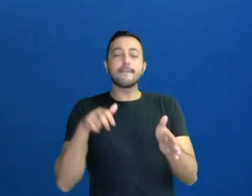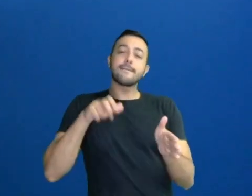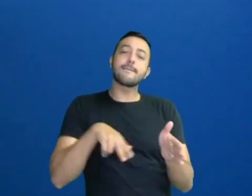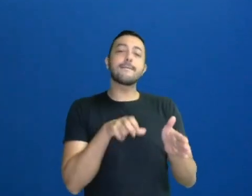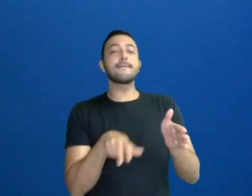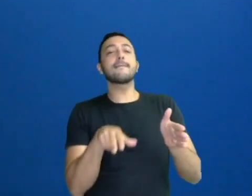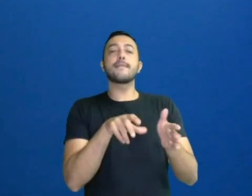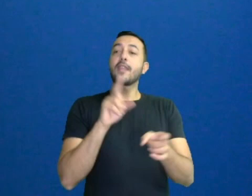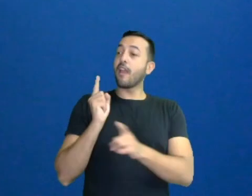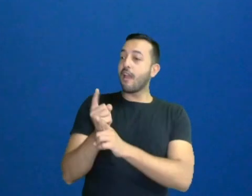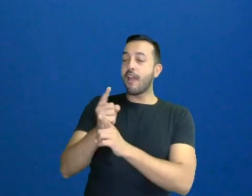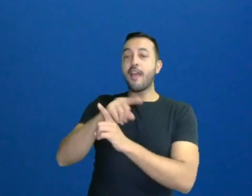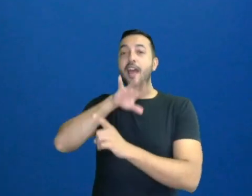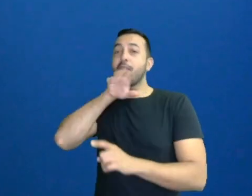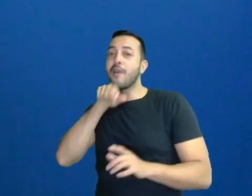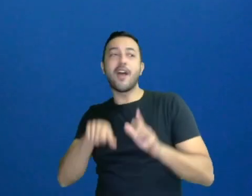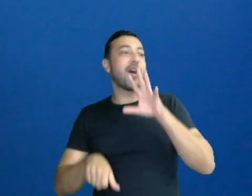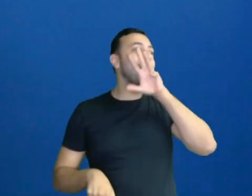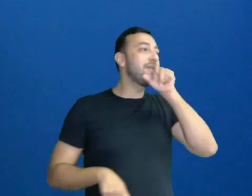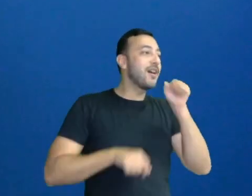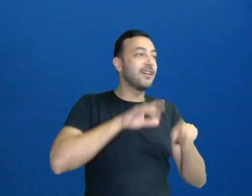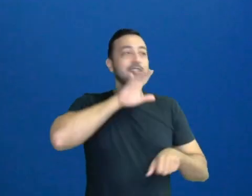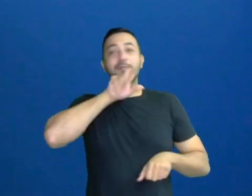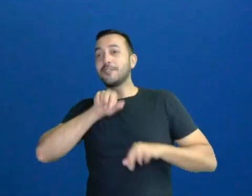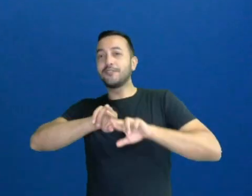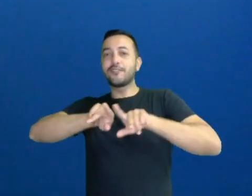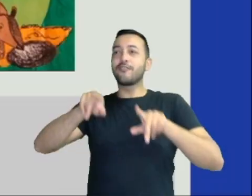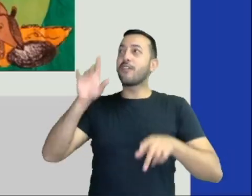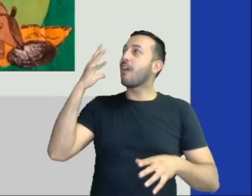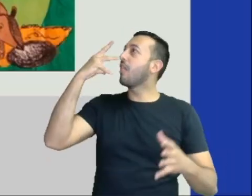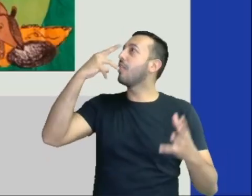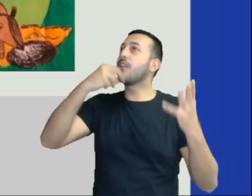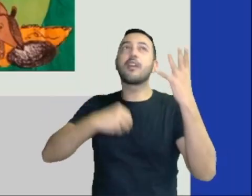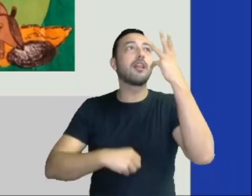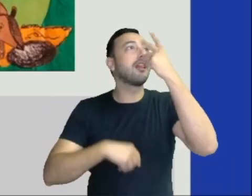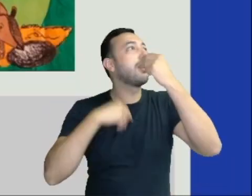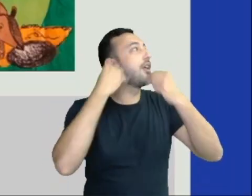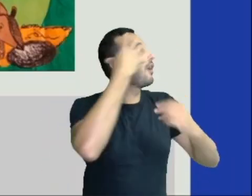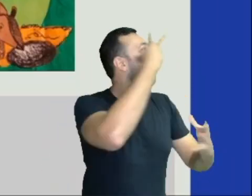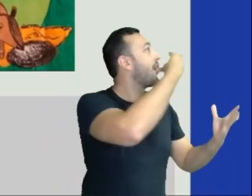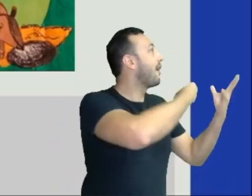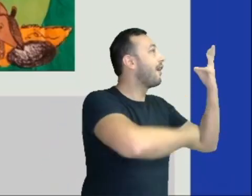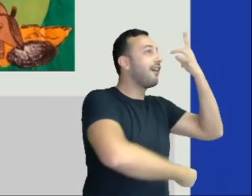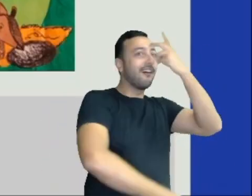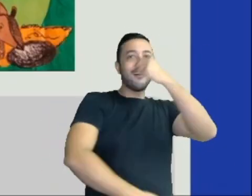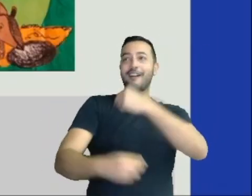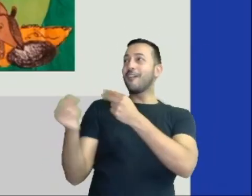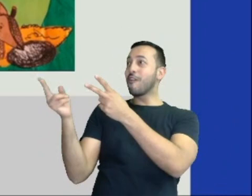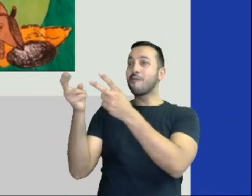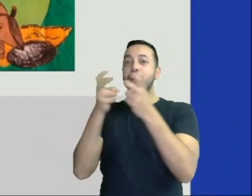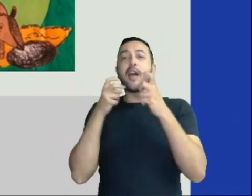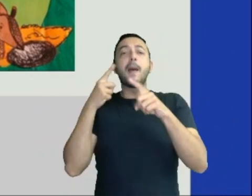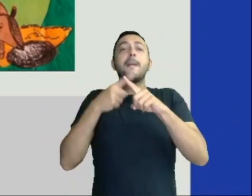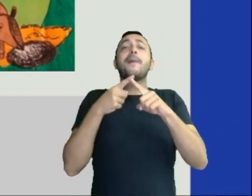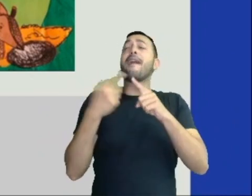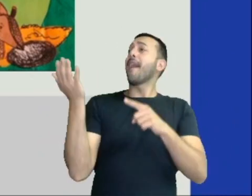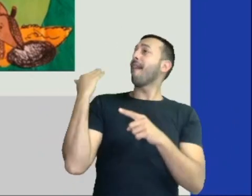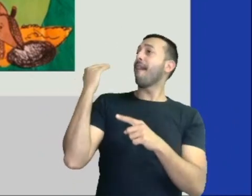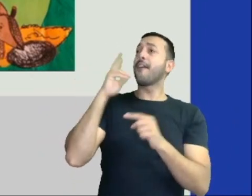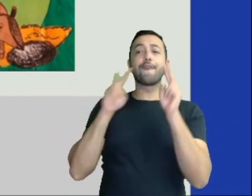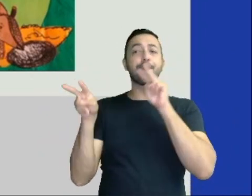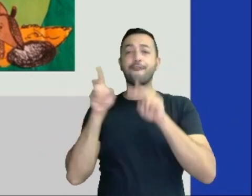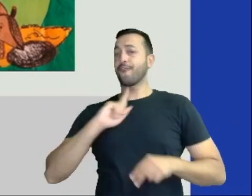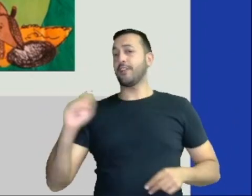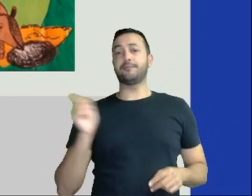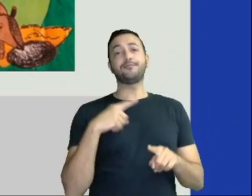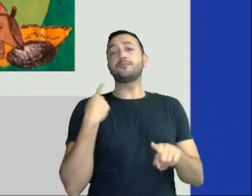encontrando muitos animais e ele foi percebendo a beleza da natureza que antes ele não podia observar